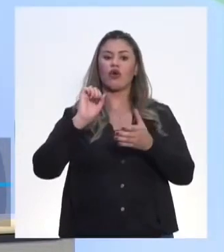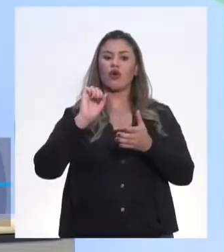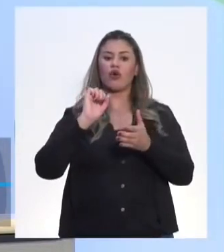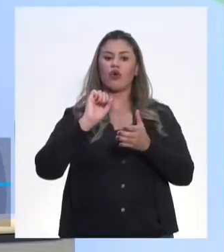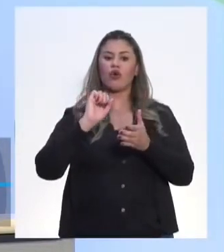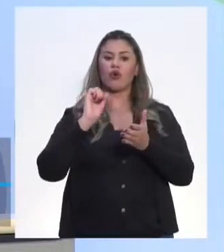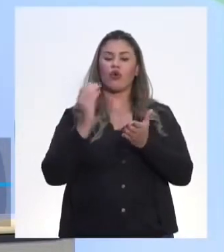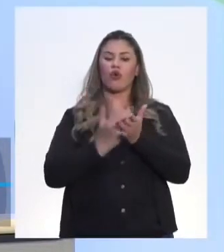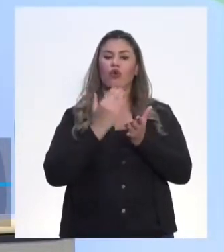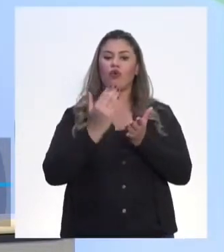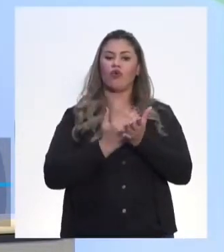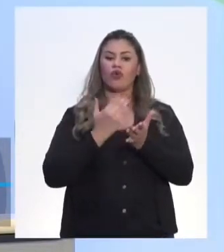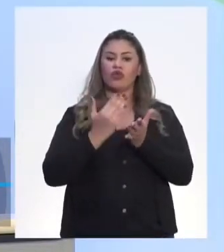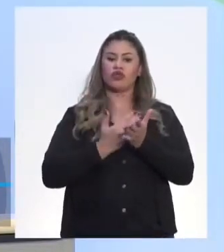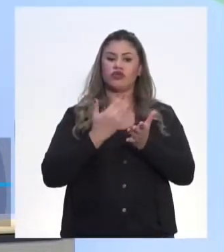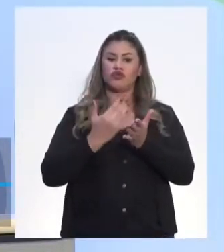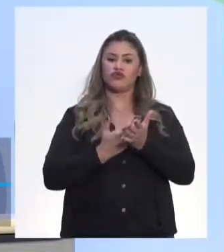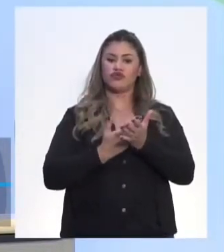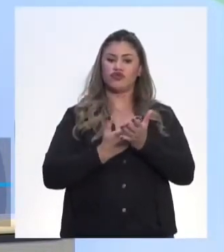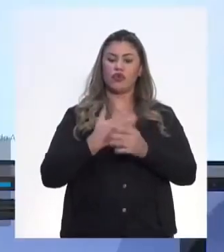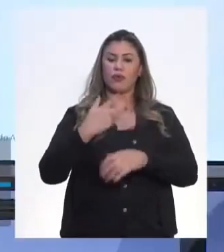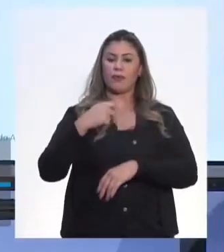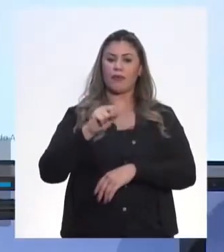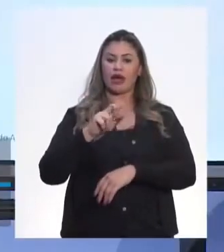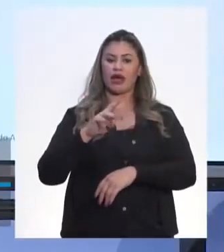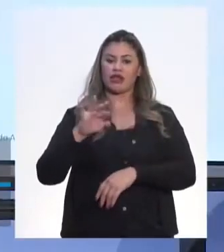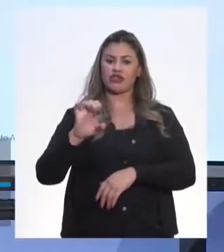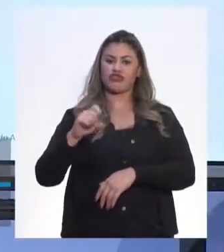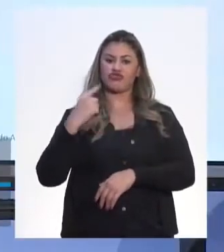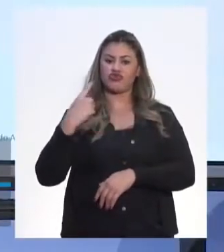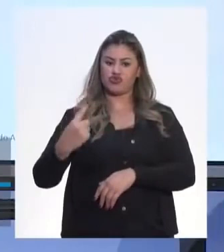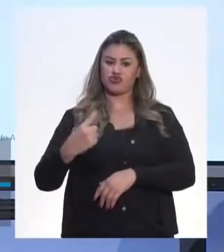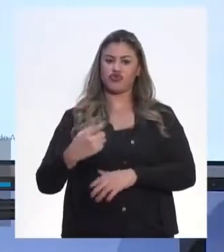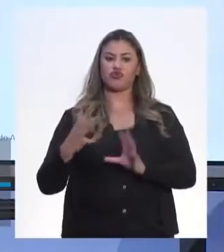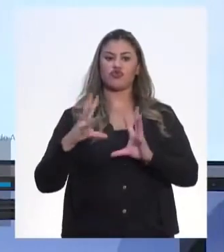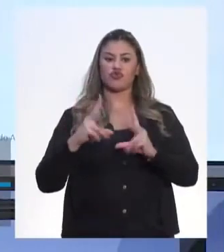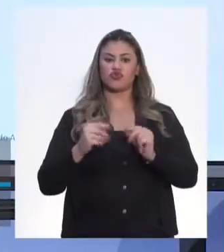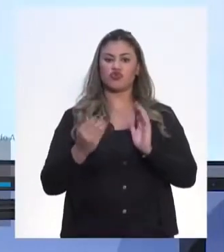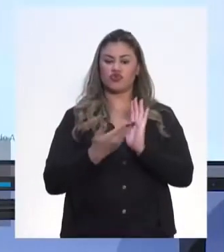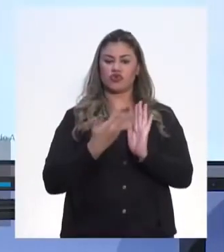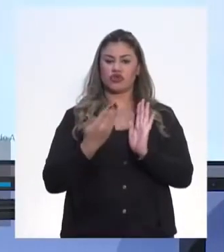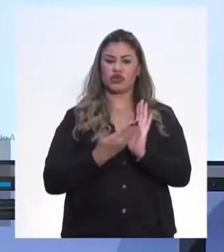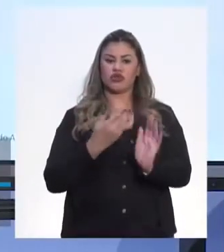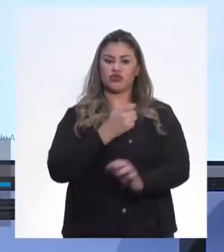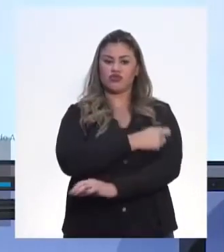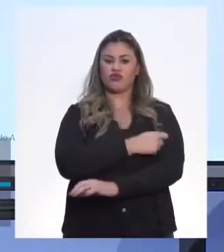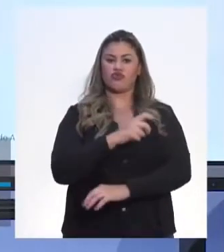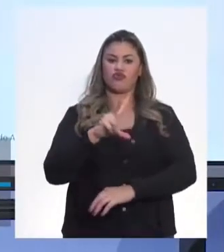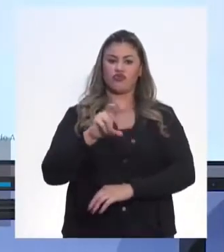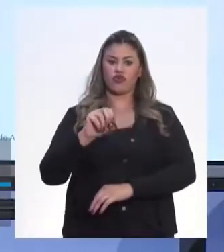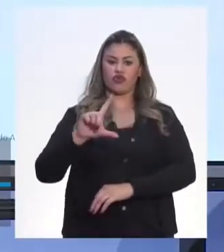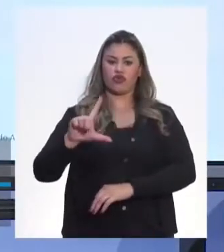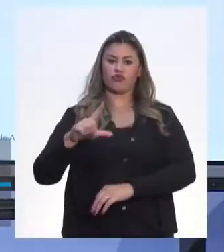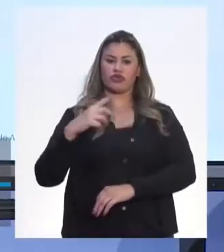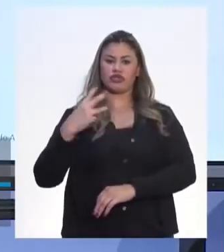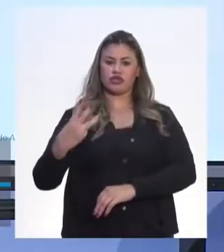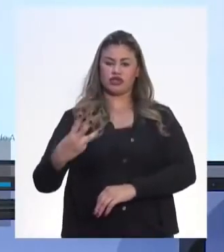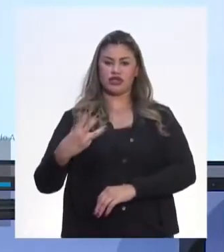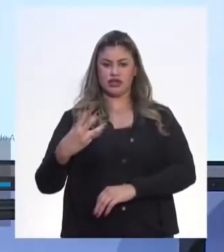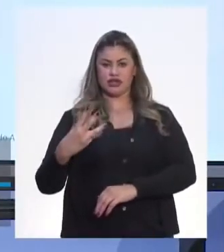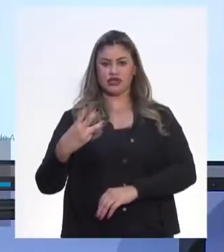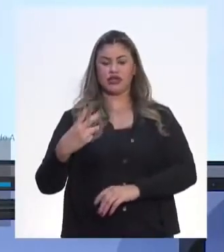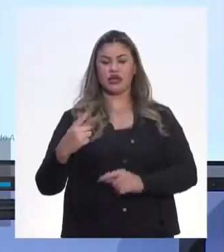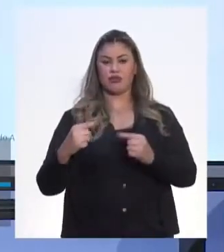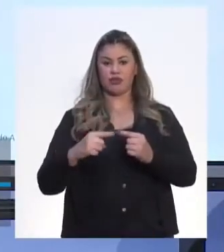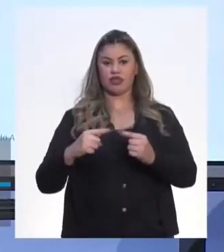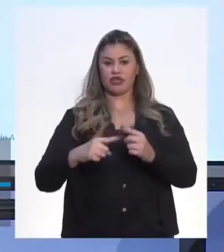3, parte 1, é onde você vai encontrar os exercícios. Foi todos retirados do caderno do aluno ali, no volume 3, né, relacionados ao terceiro